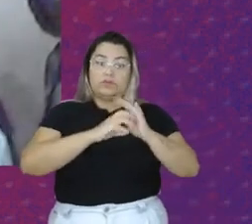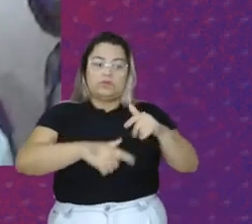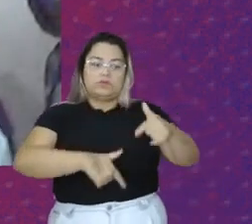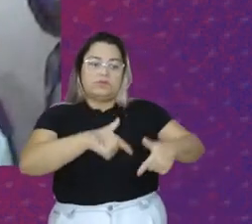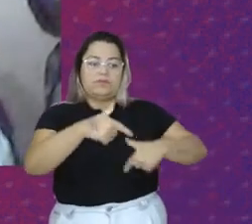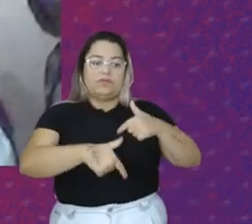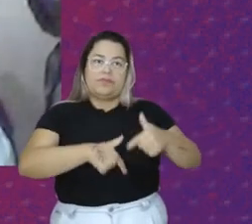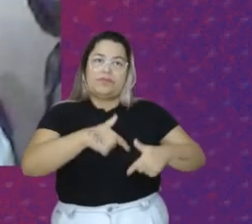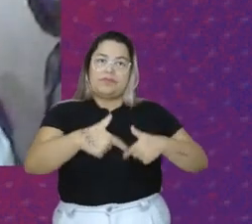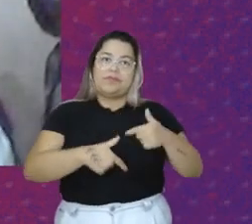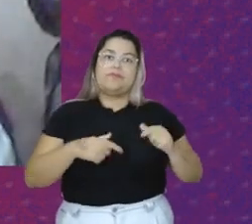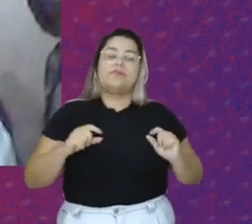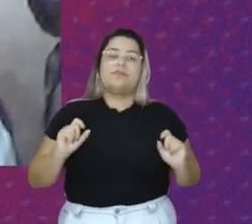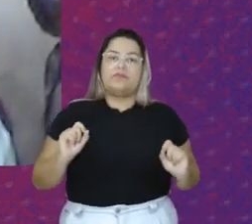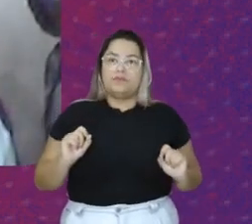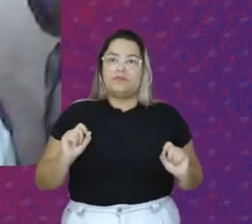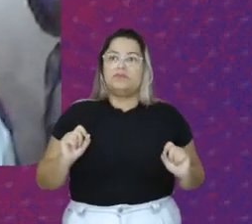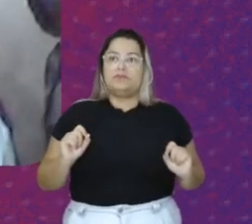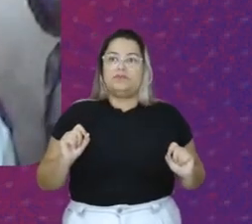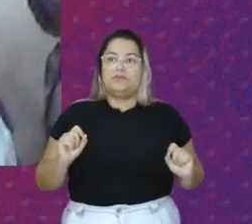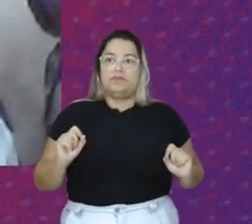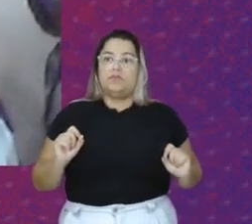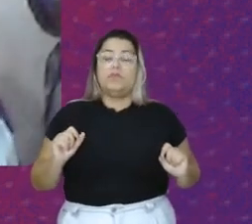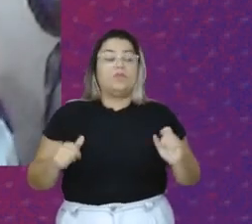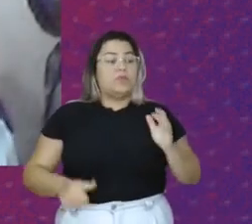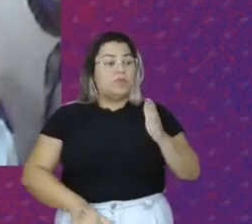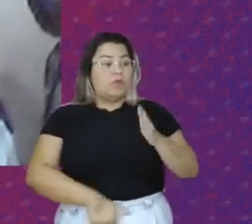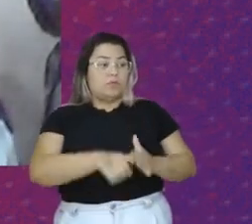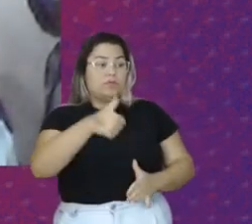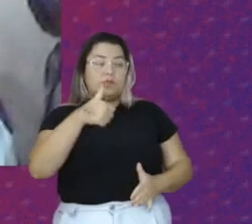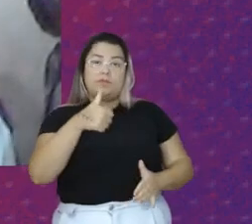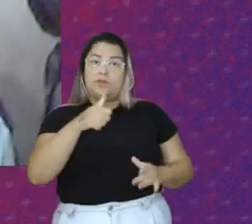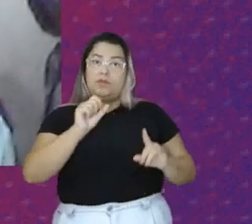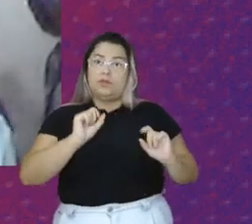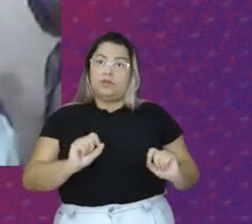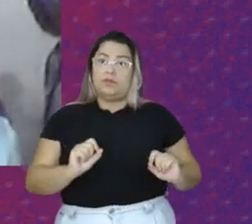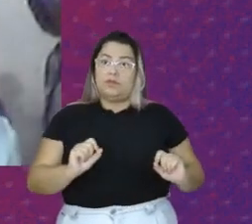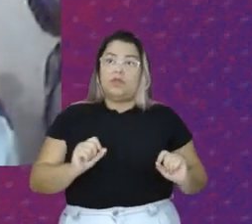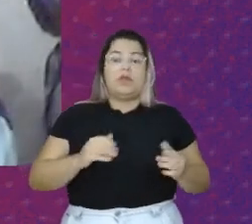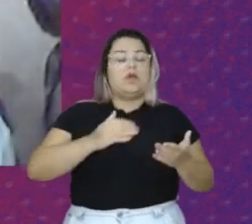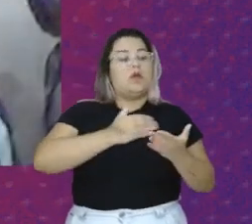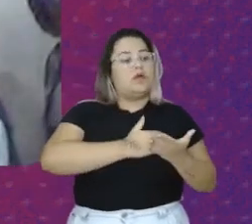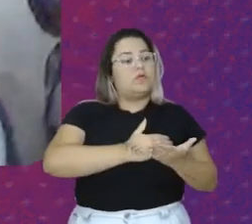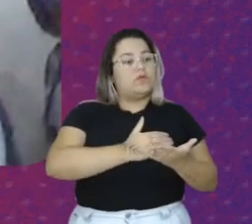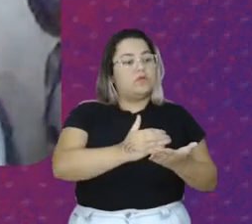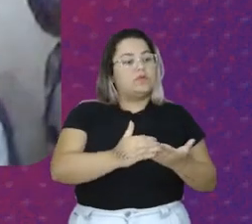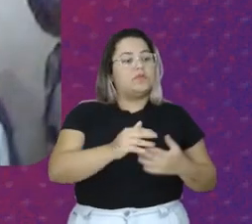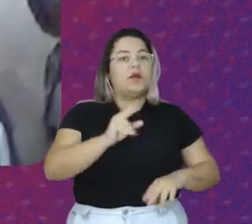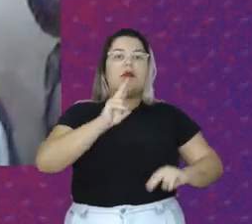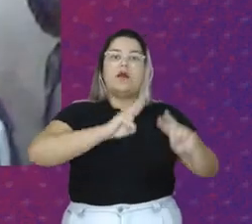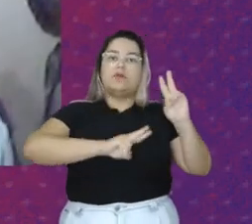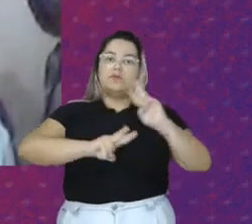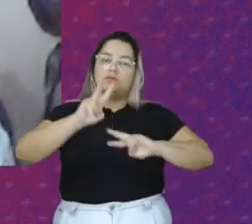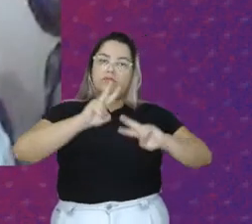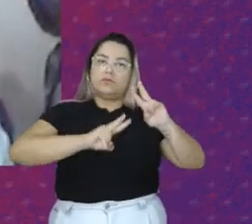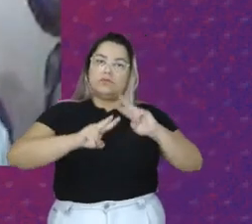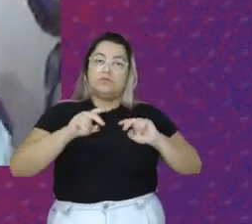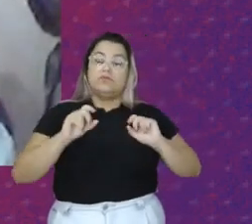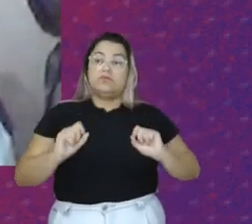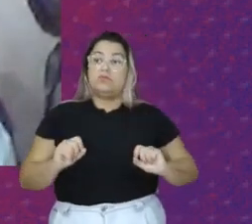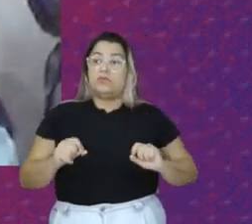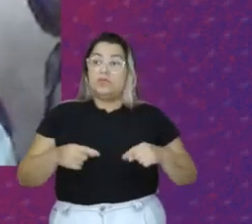Trabalhadores e das Trabalhadoras foi o primeiro a começar a visibilizar e, ao mesmo